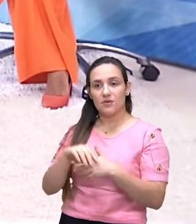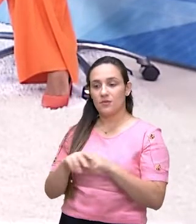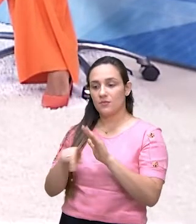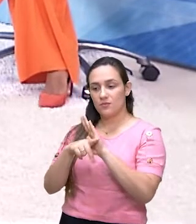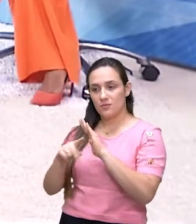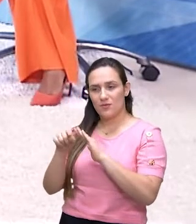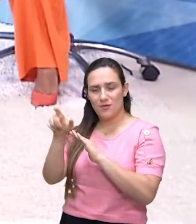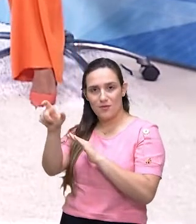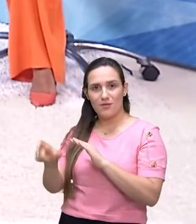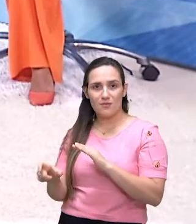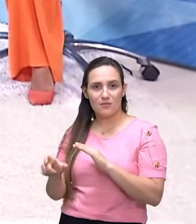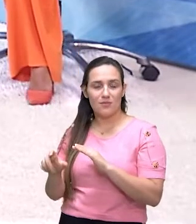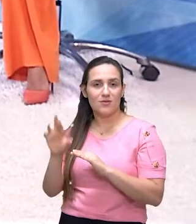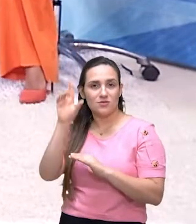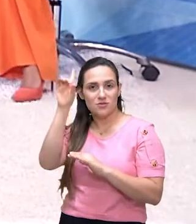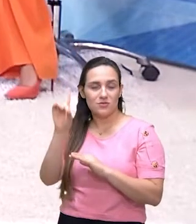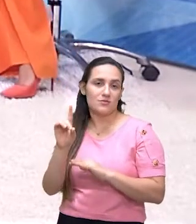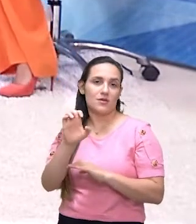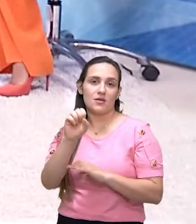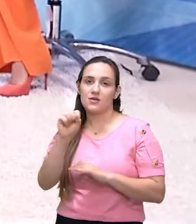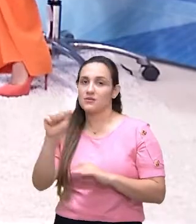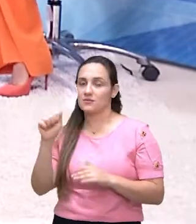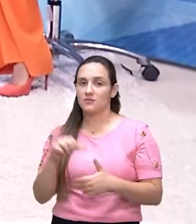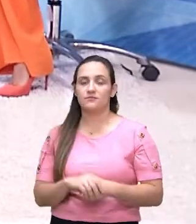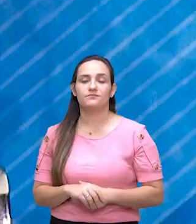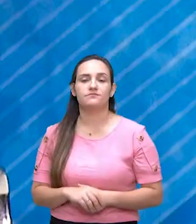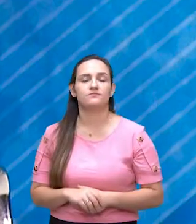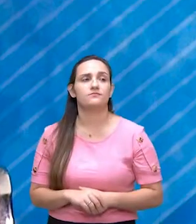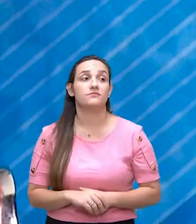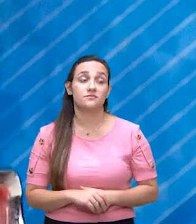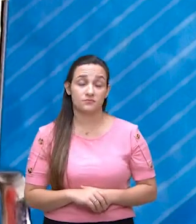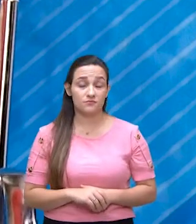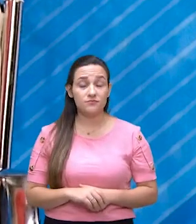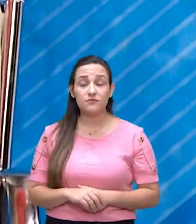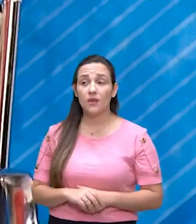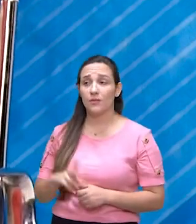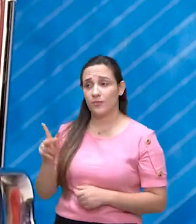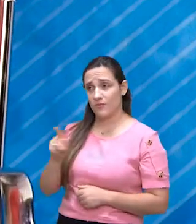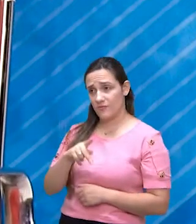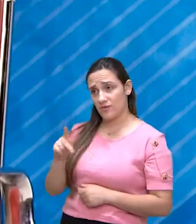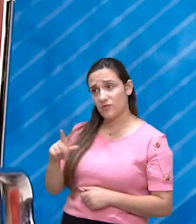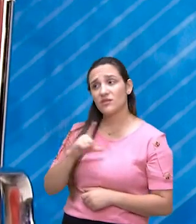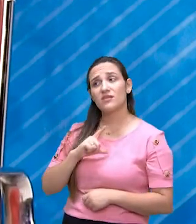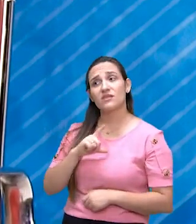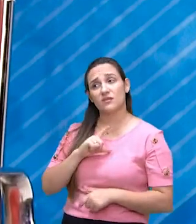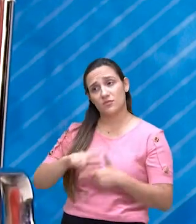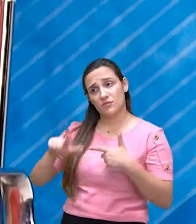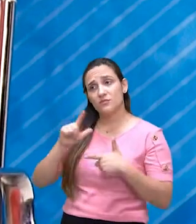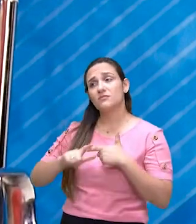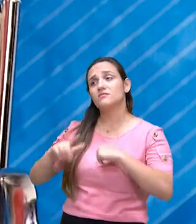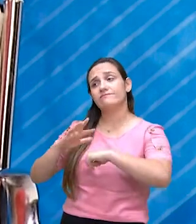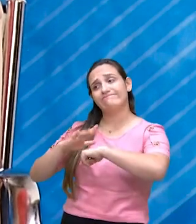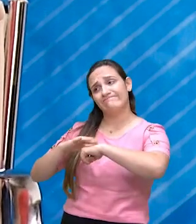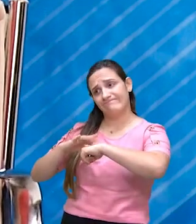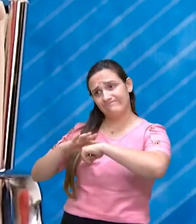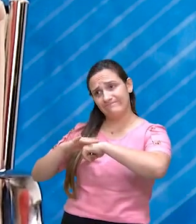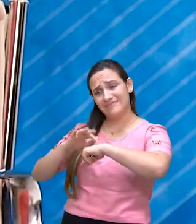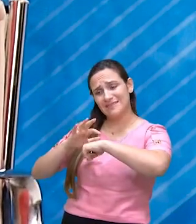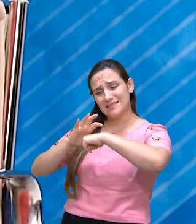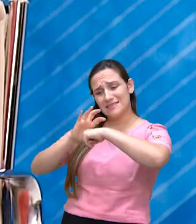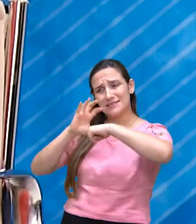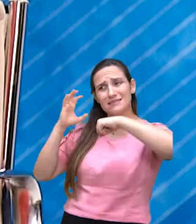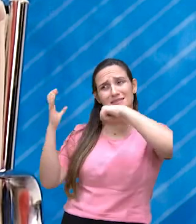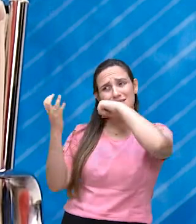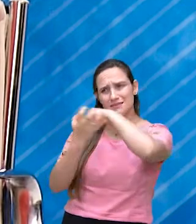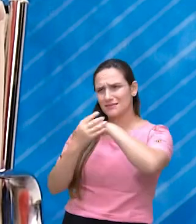André kowski Volpe Camargo professora nós estamos saindo aí de um período pandêmico em que